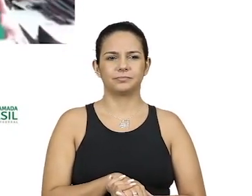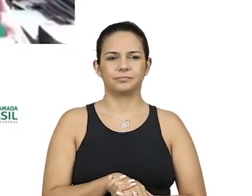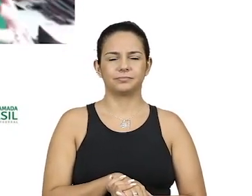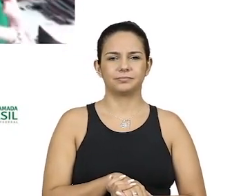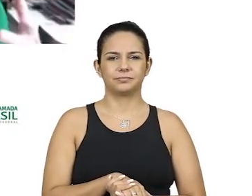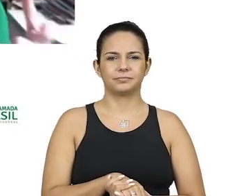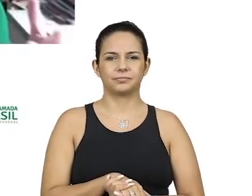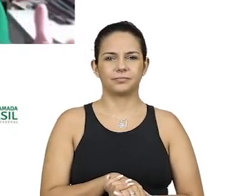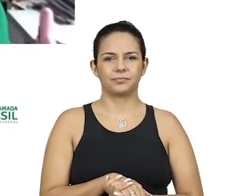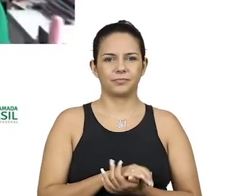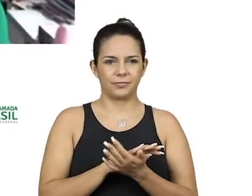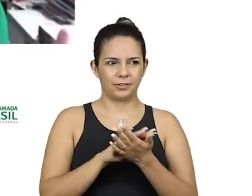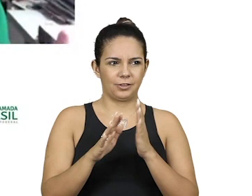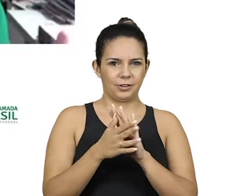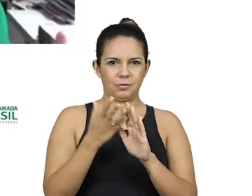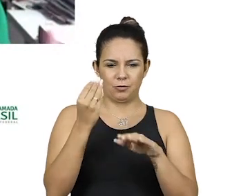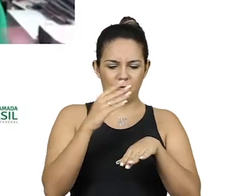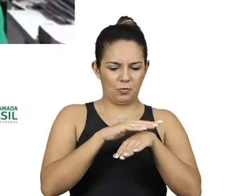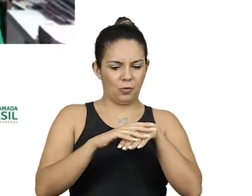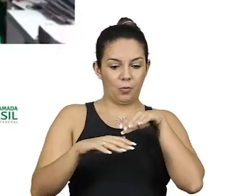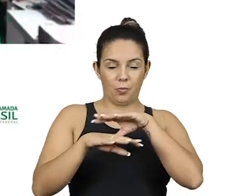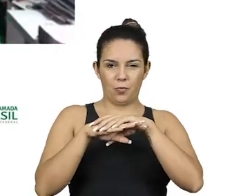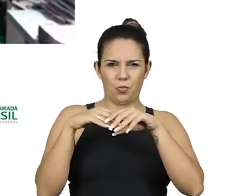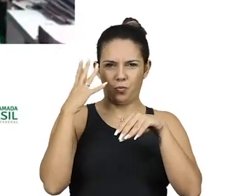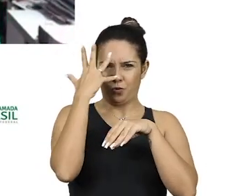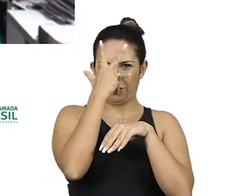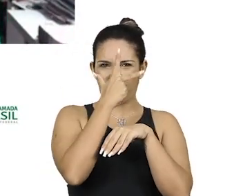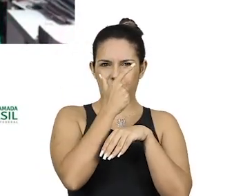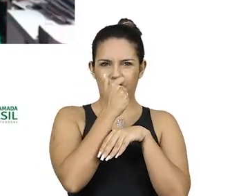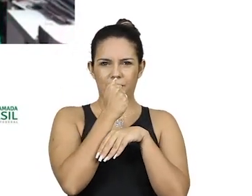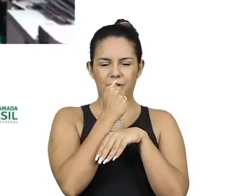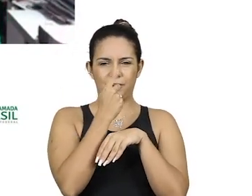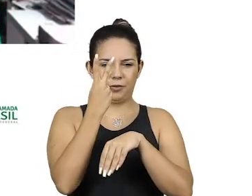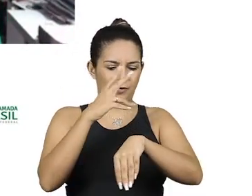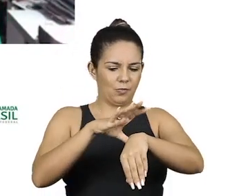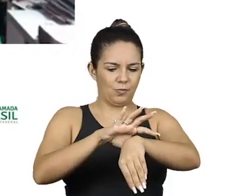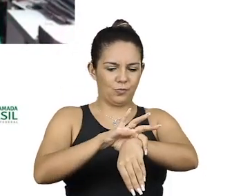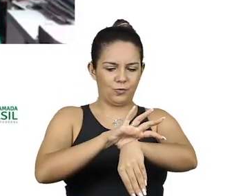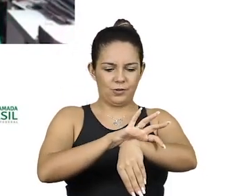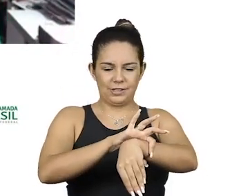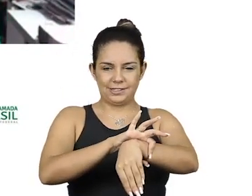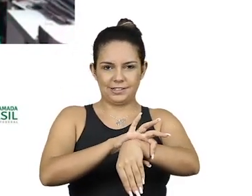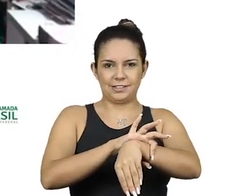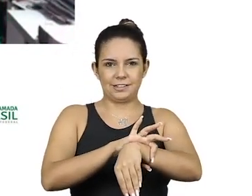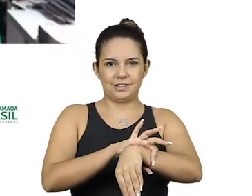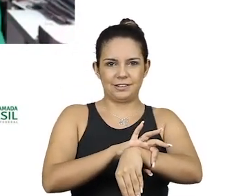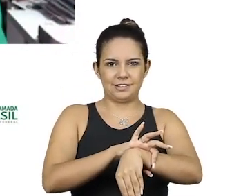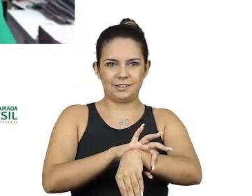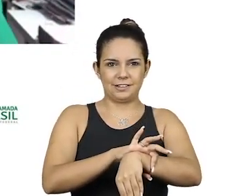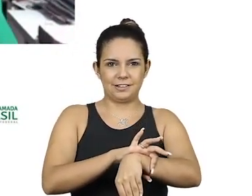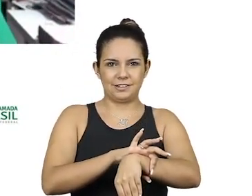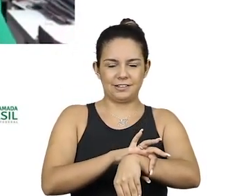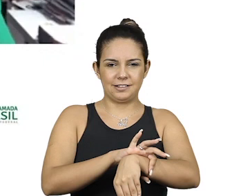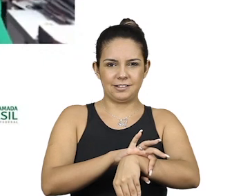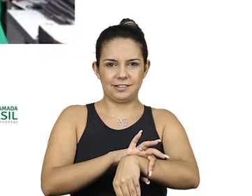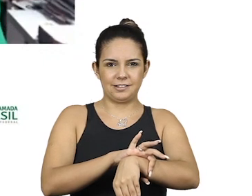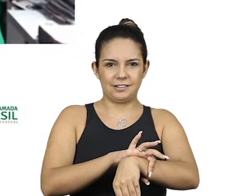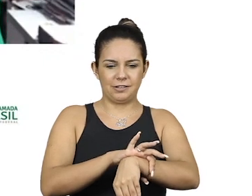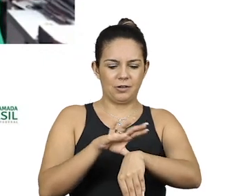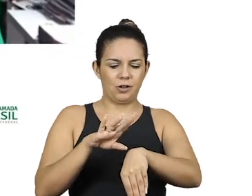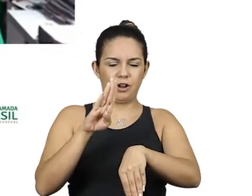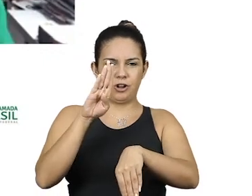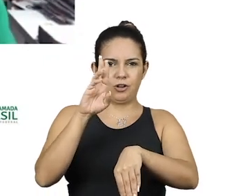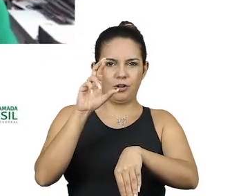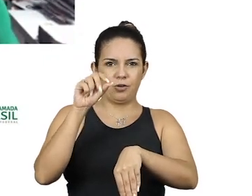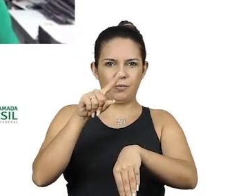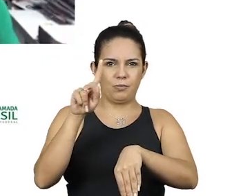ainda com as mãos muito bonitas, duas pulseiras escravas de